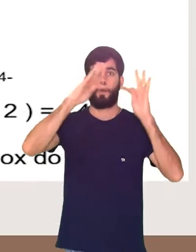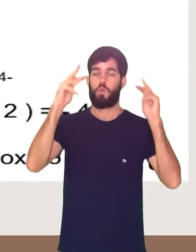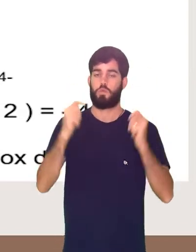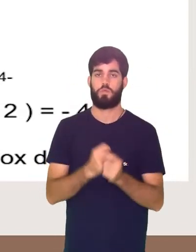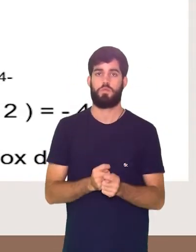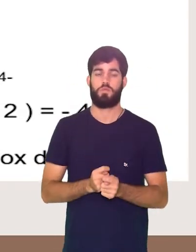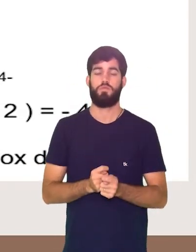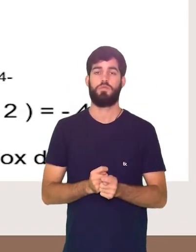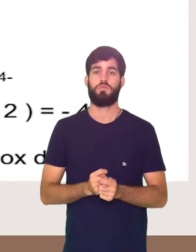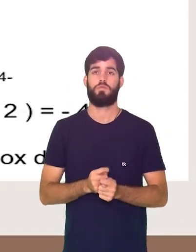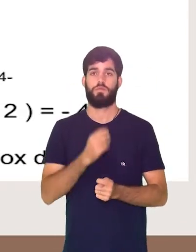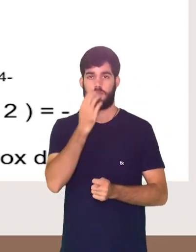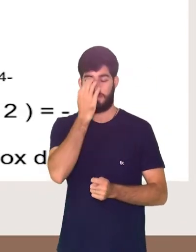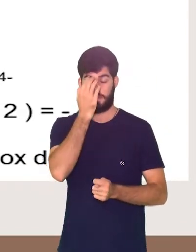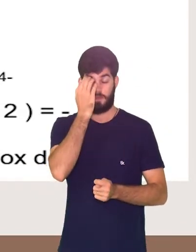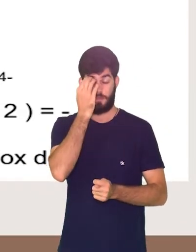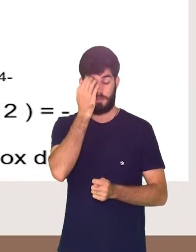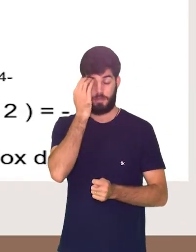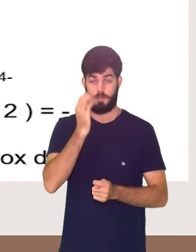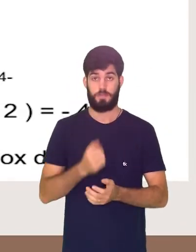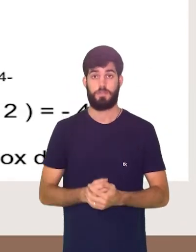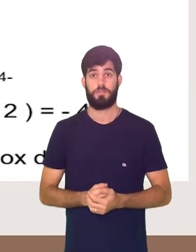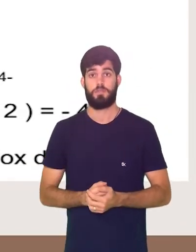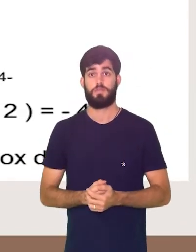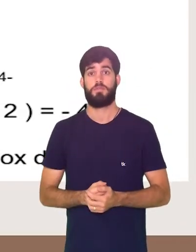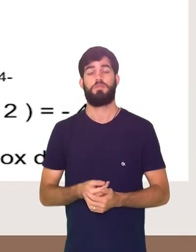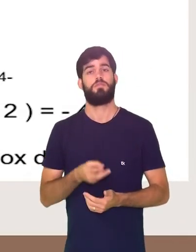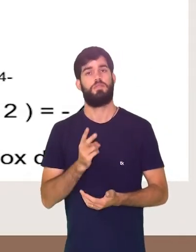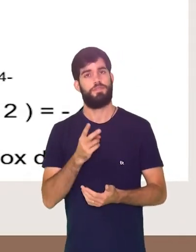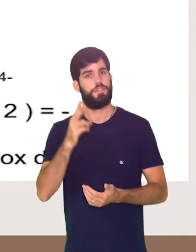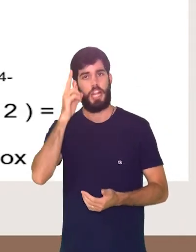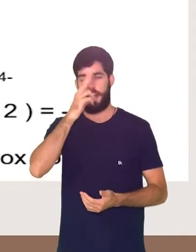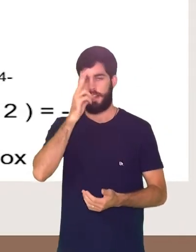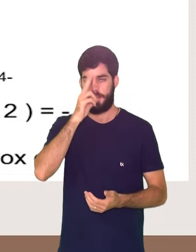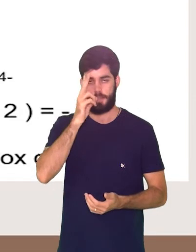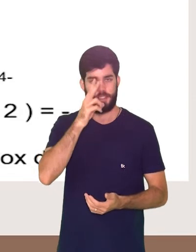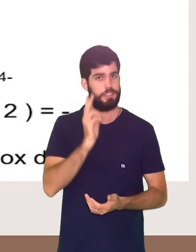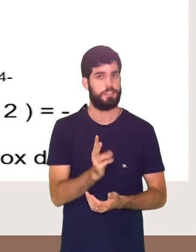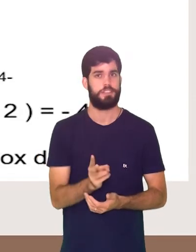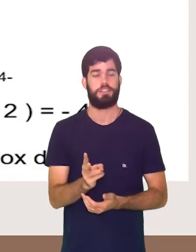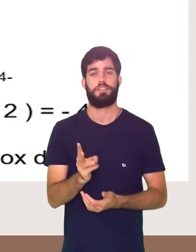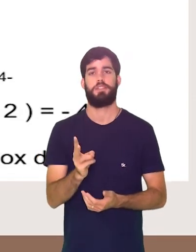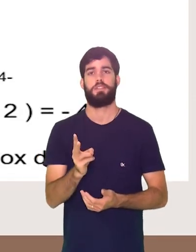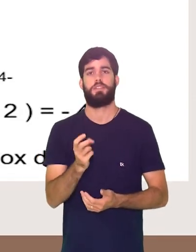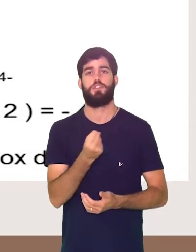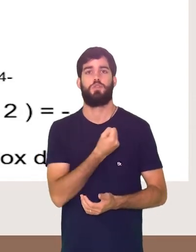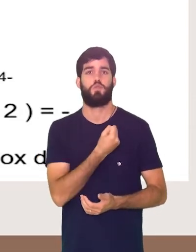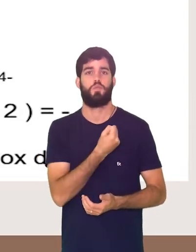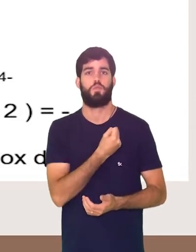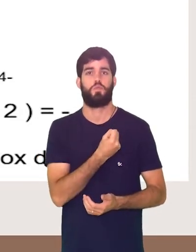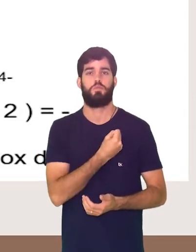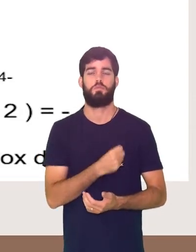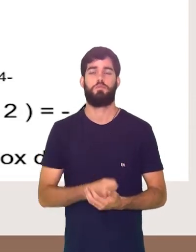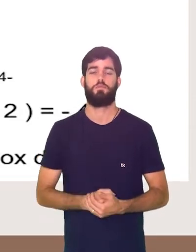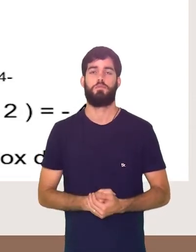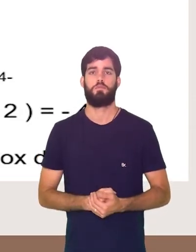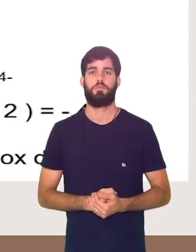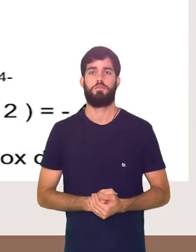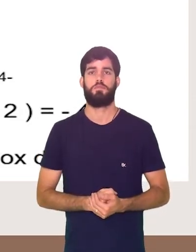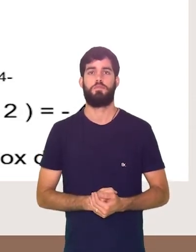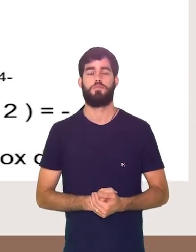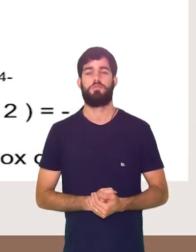aí, volto a dizer que é uma equação do primeiro grau que você encontra passando números para um lado, x para o